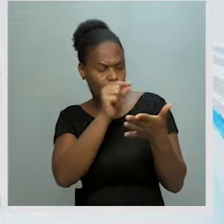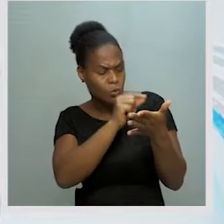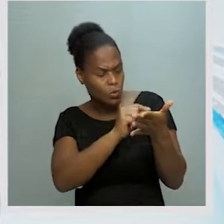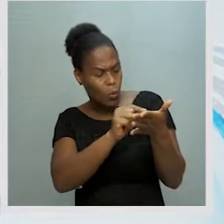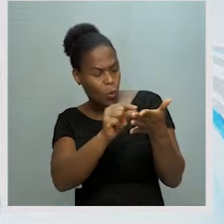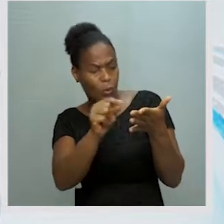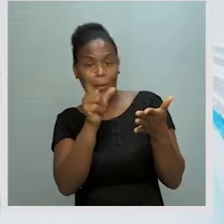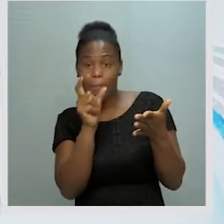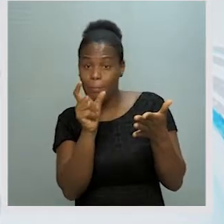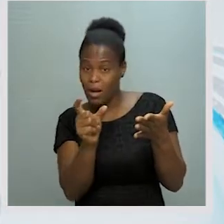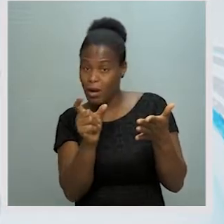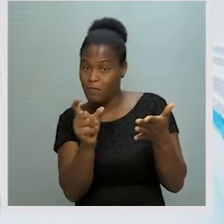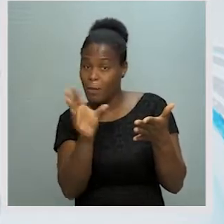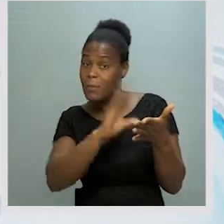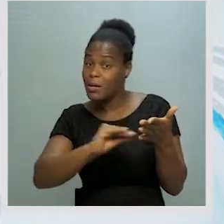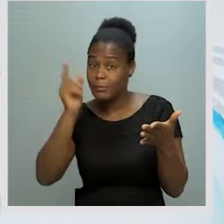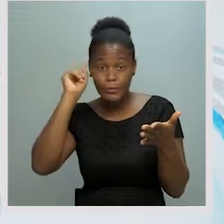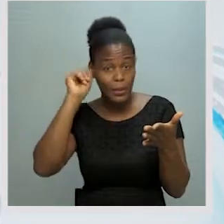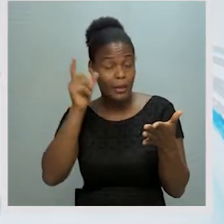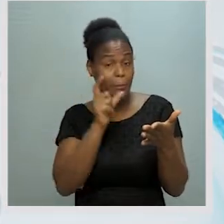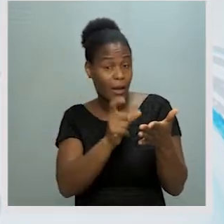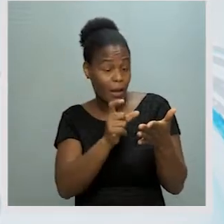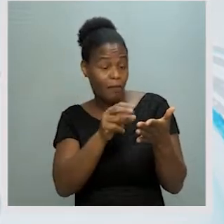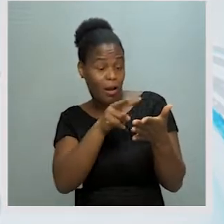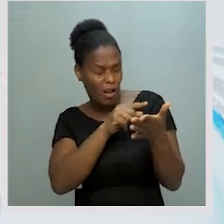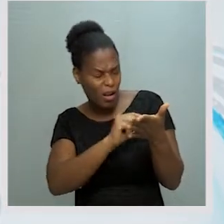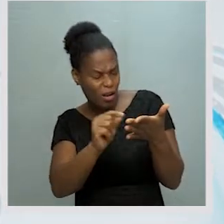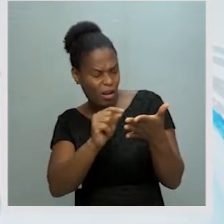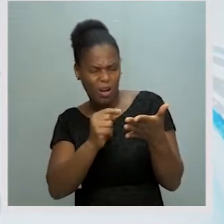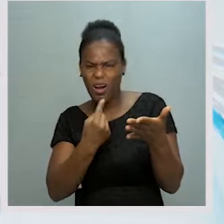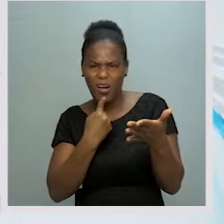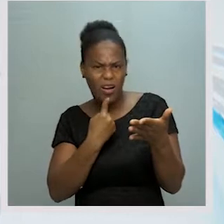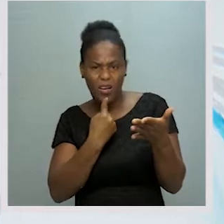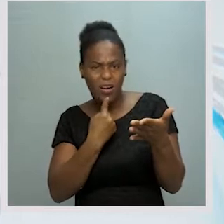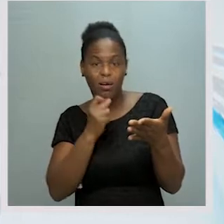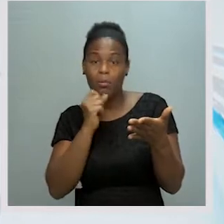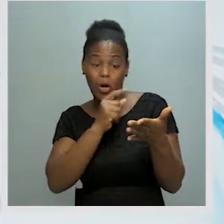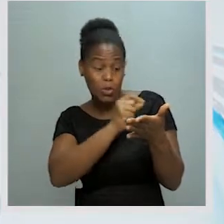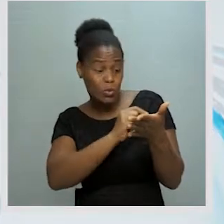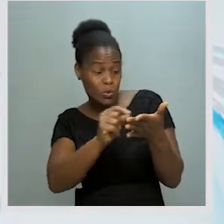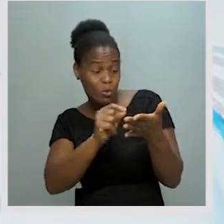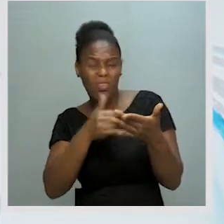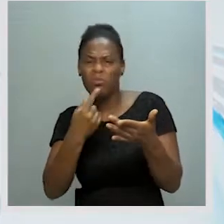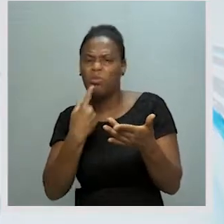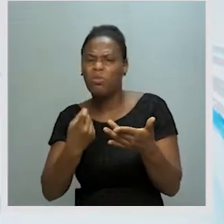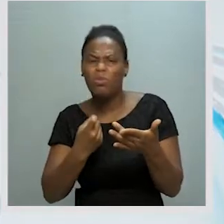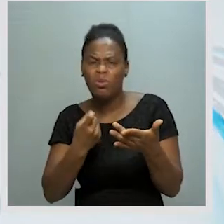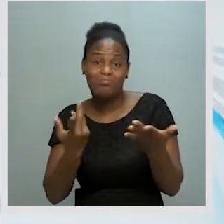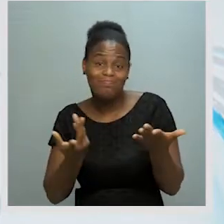sublinhando as palavras mais importantes. Aquilo que nós não entendemos, podemos fazer sublinhar e depois